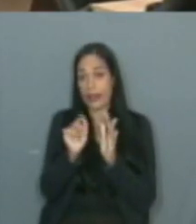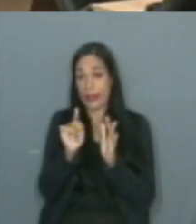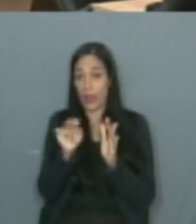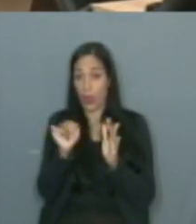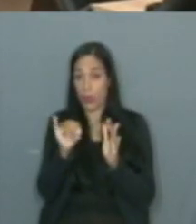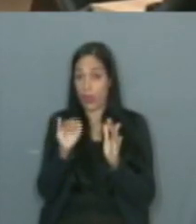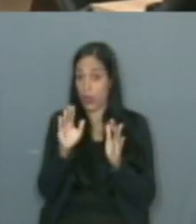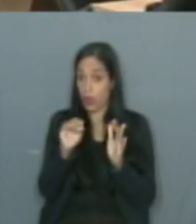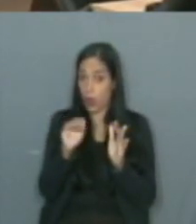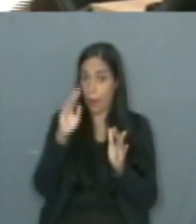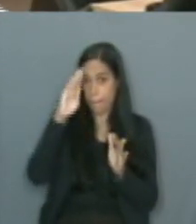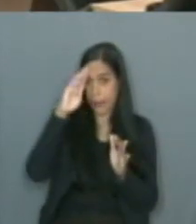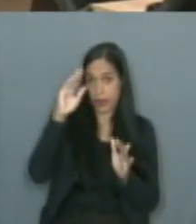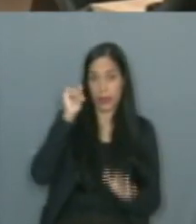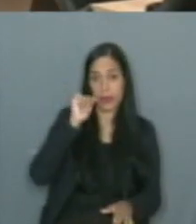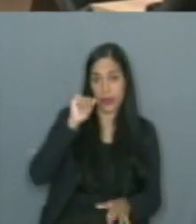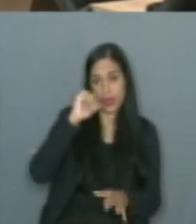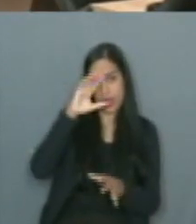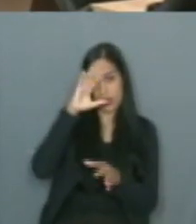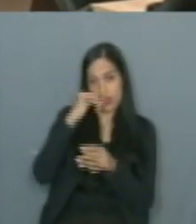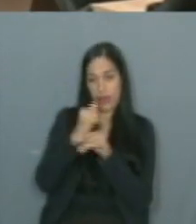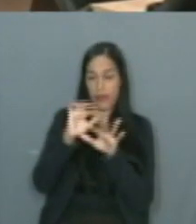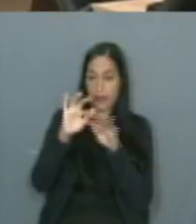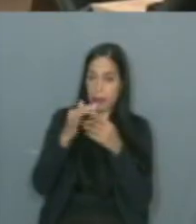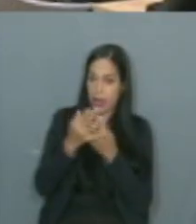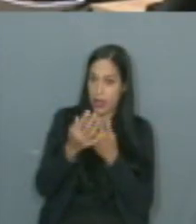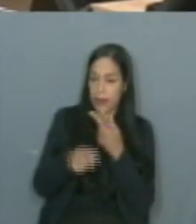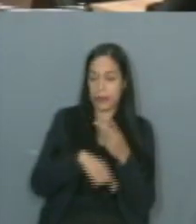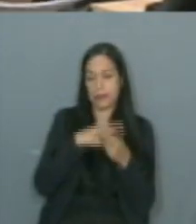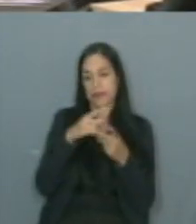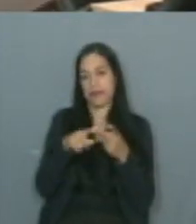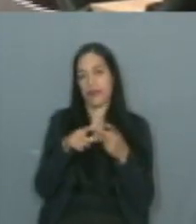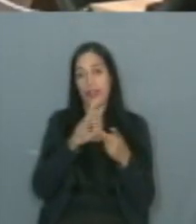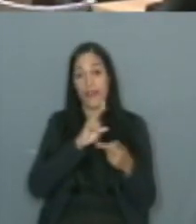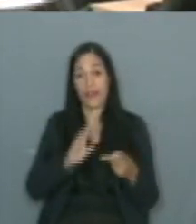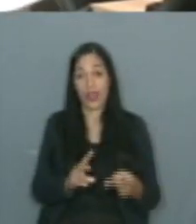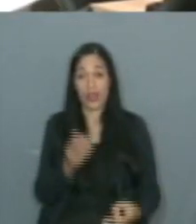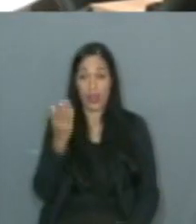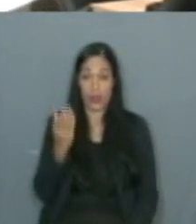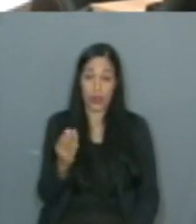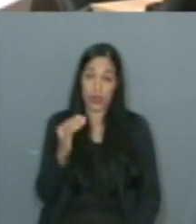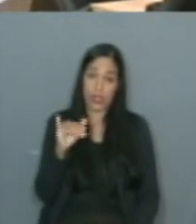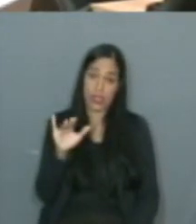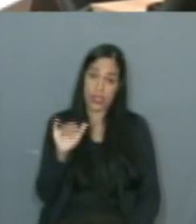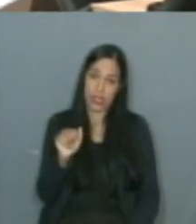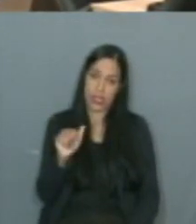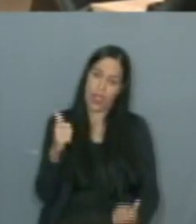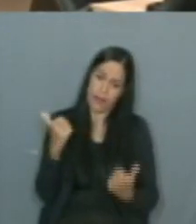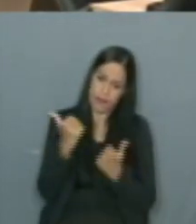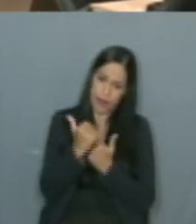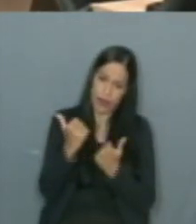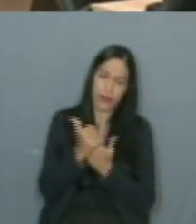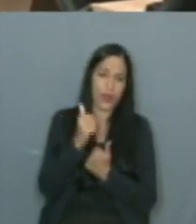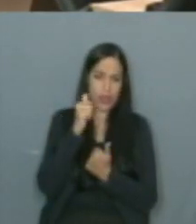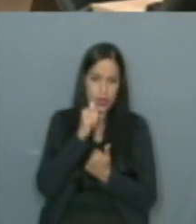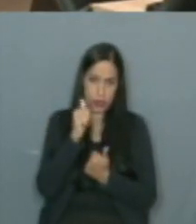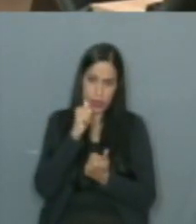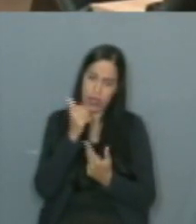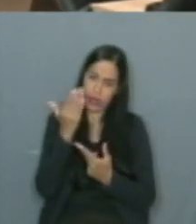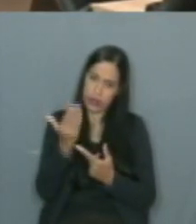priorizando-se mulheres chefes de família. Vereadora Cida, eu acho que a senhora é a favor das mulheres chefes de